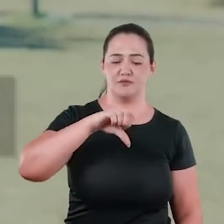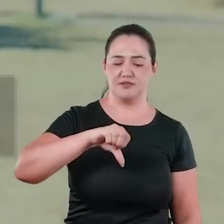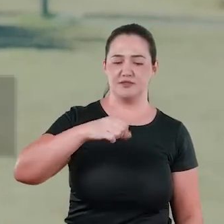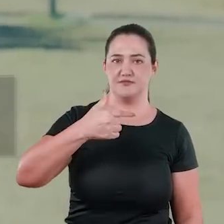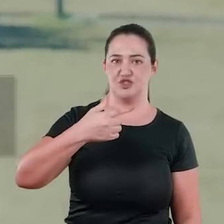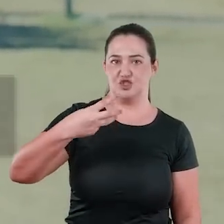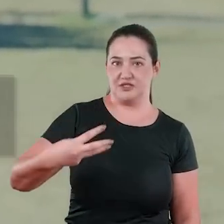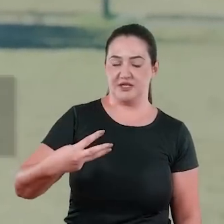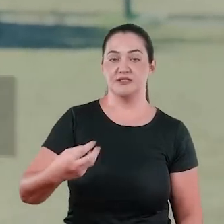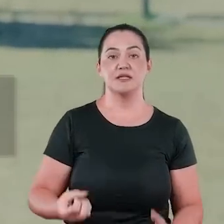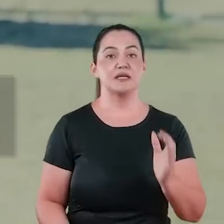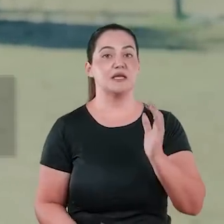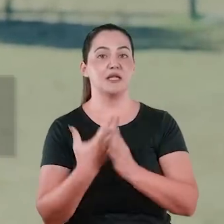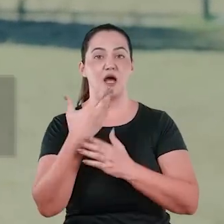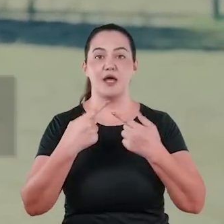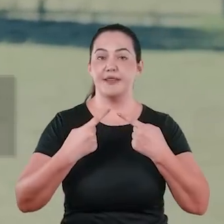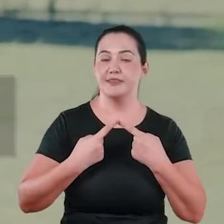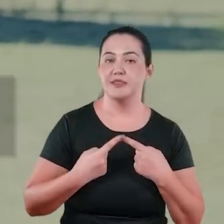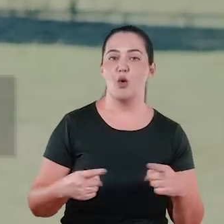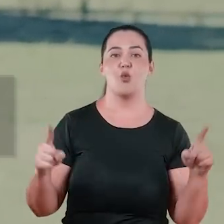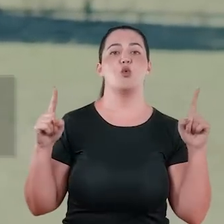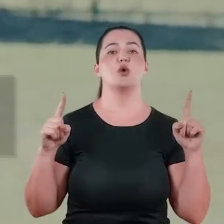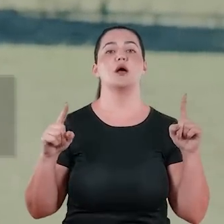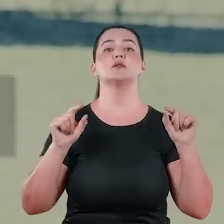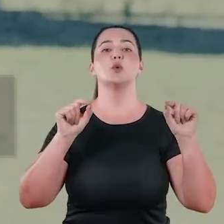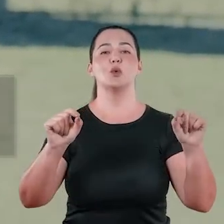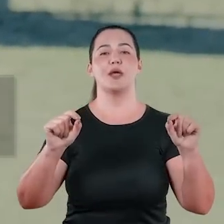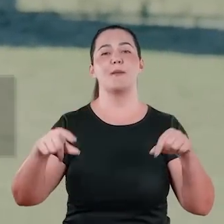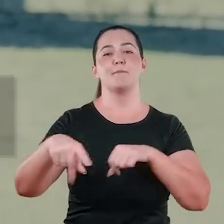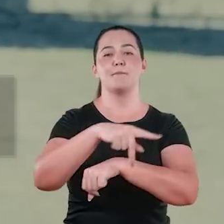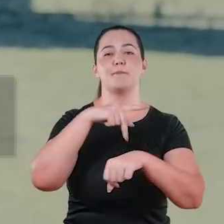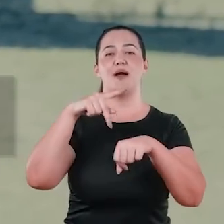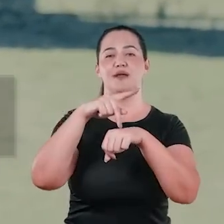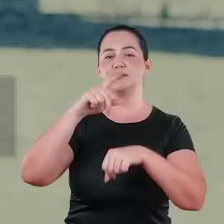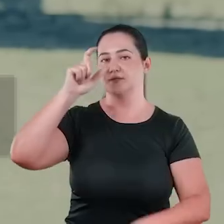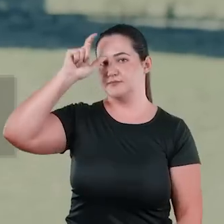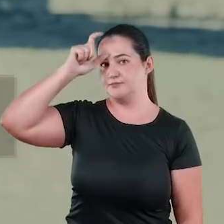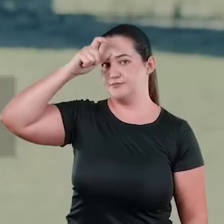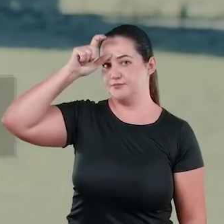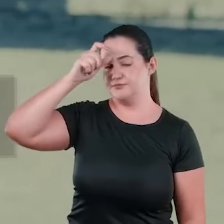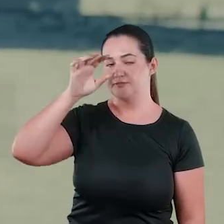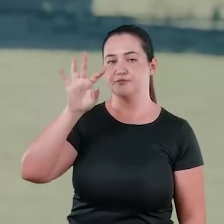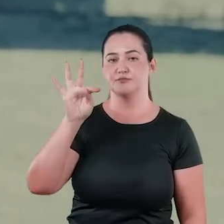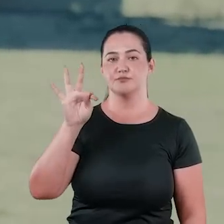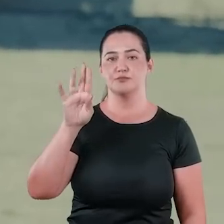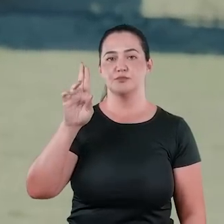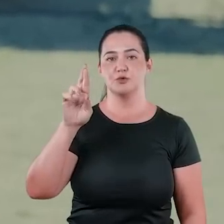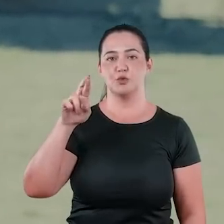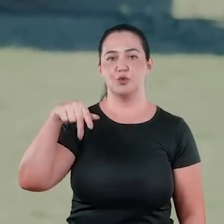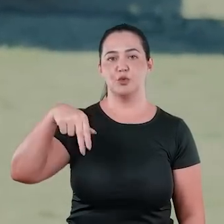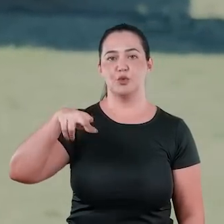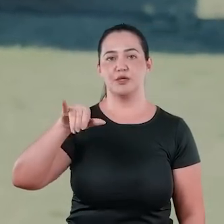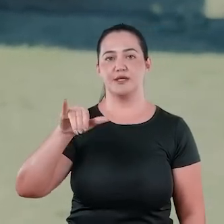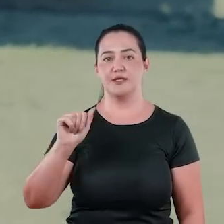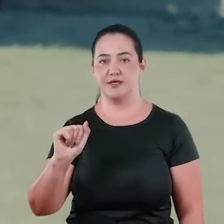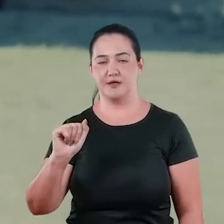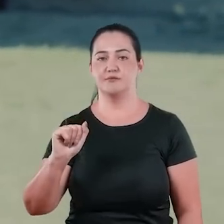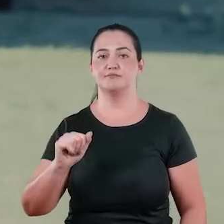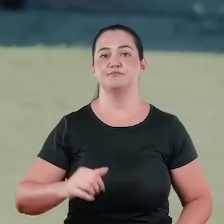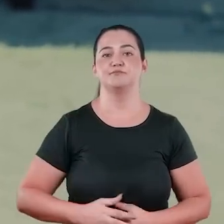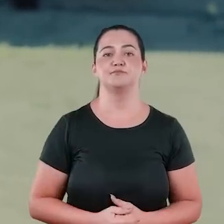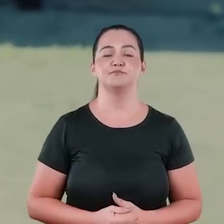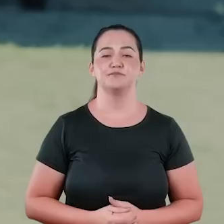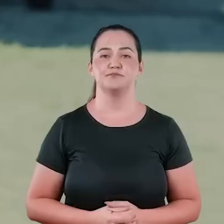foi inaugurada aquela que hoje nós conhecemos como Turquia. E assim nós terminamos um pouco da história antiga da